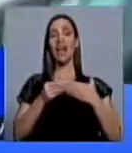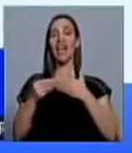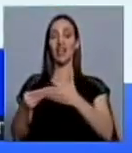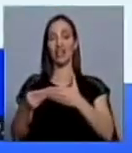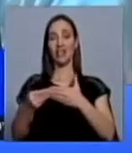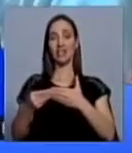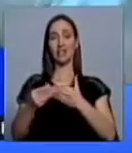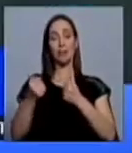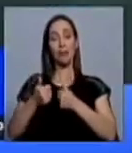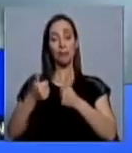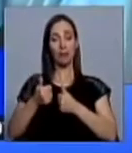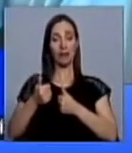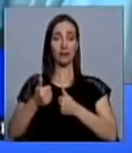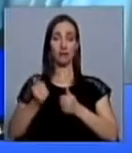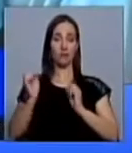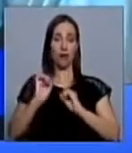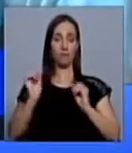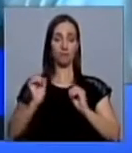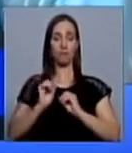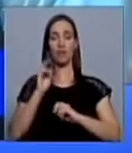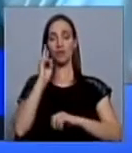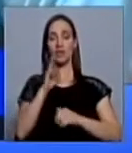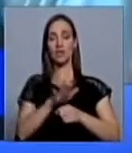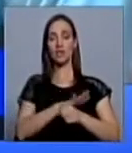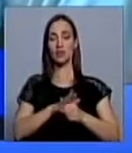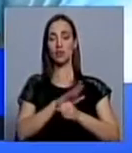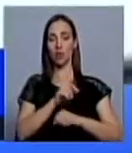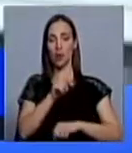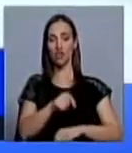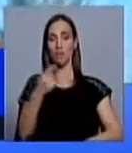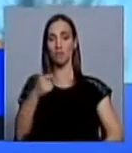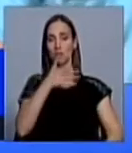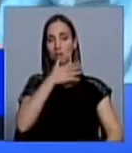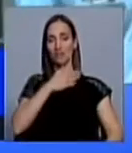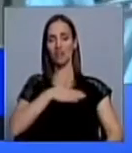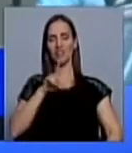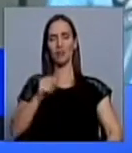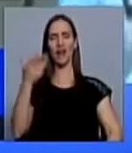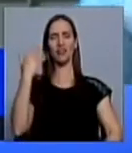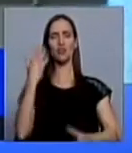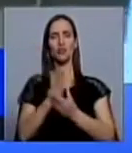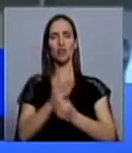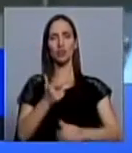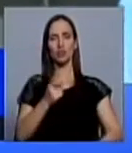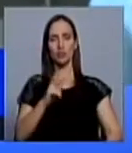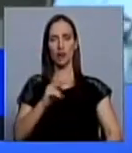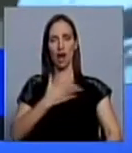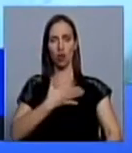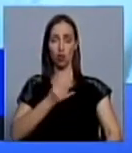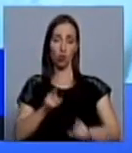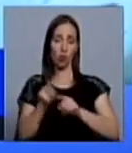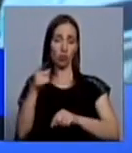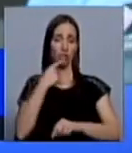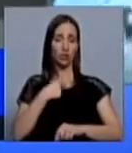área. Olhando para, não só apenas para este caso que envolve Luís Filipe Vieira, mas também para o Desobrar, como referiu, e até desta investigação